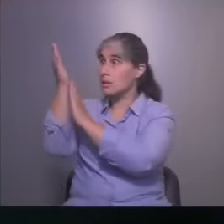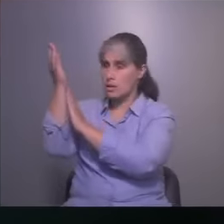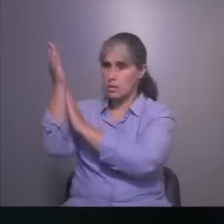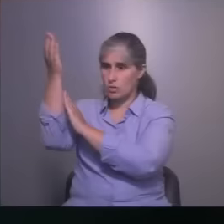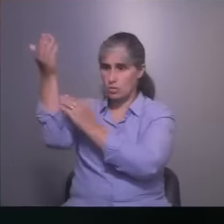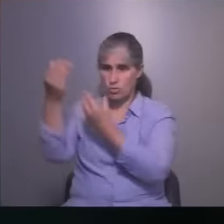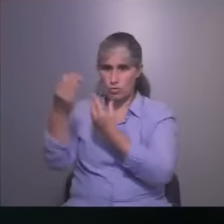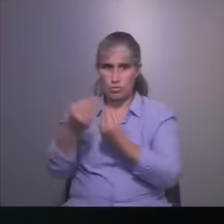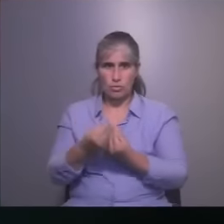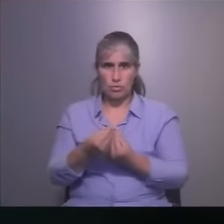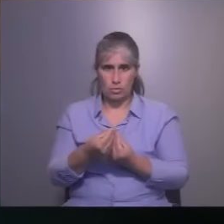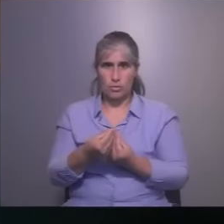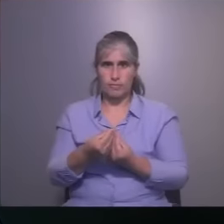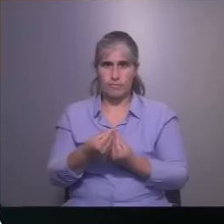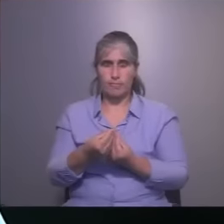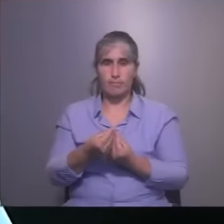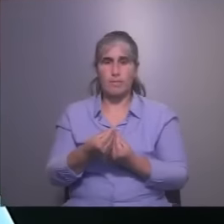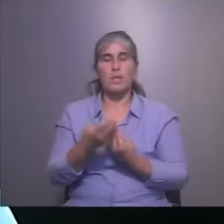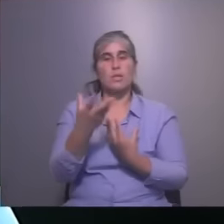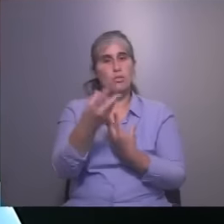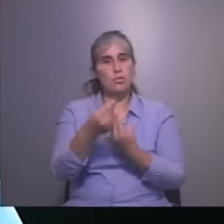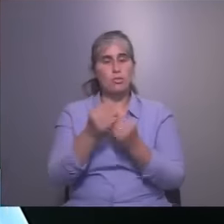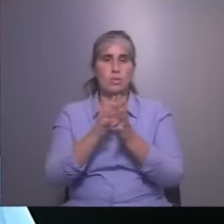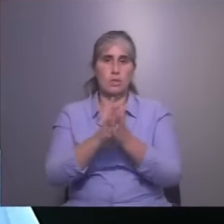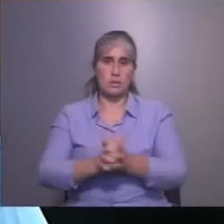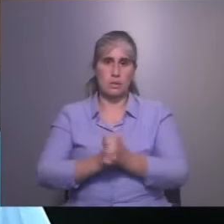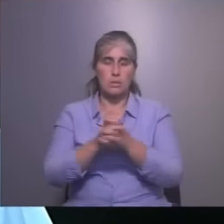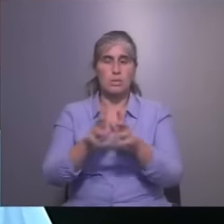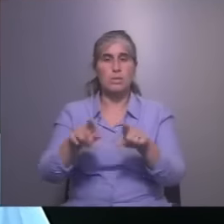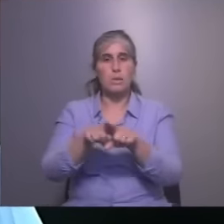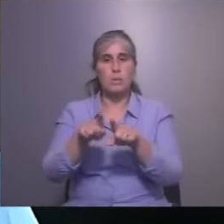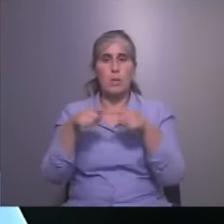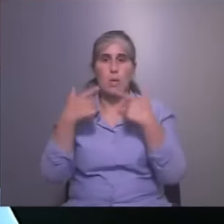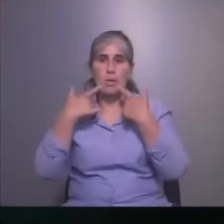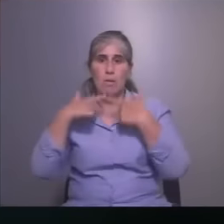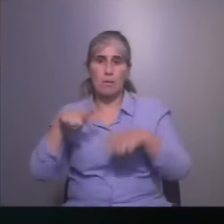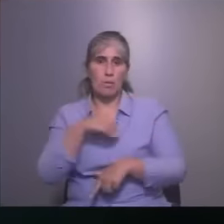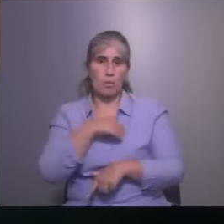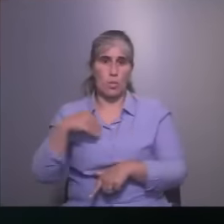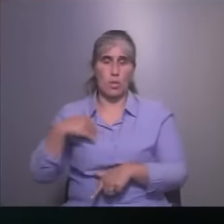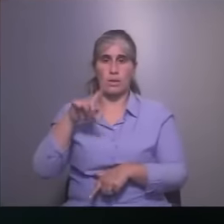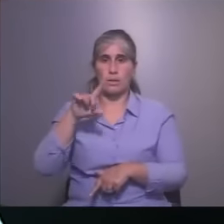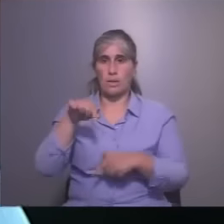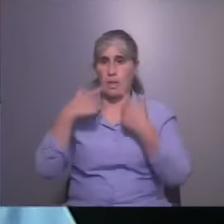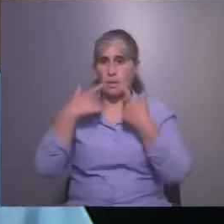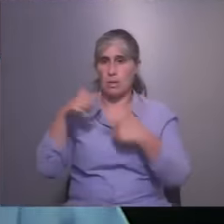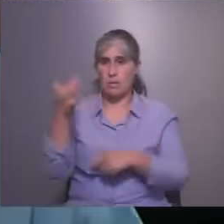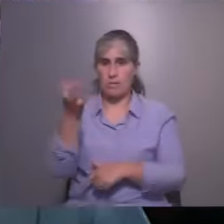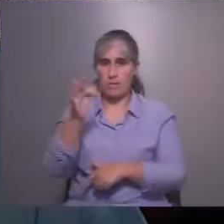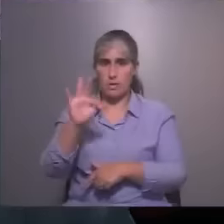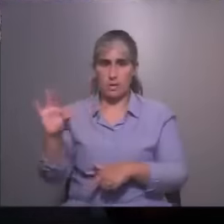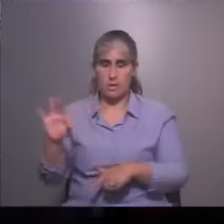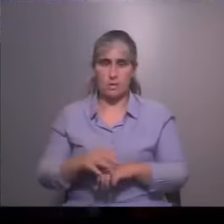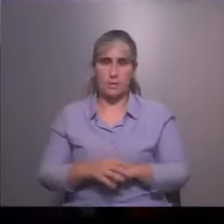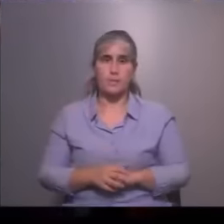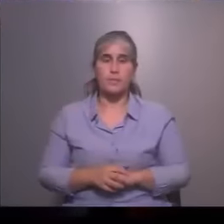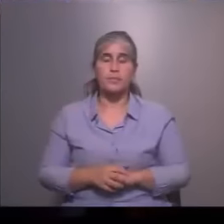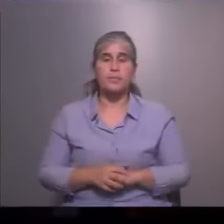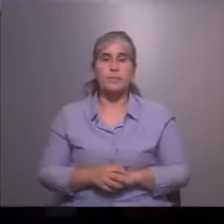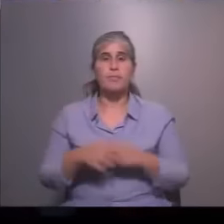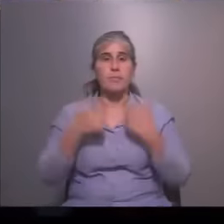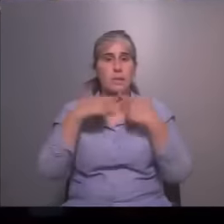pelo olhar iluminado da fé que procura ver Deus em todas as coisas. Rezemos com os nossos irmãos